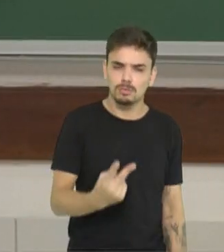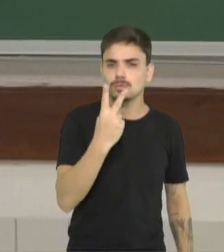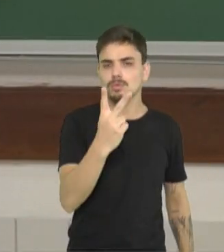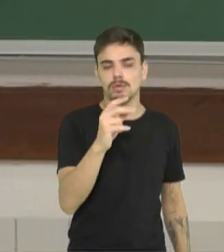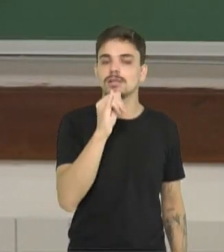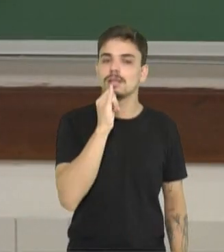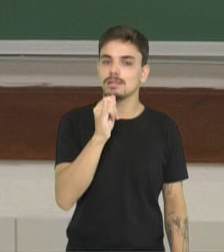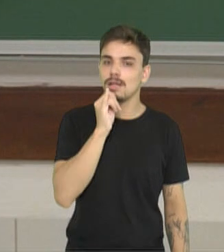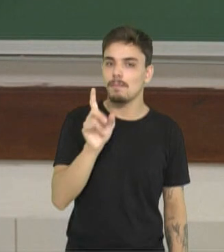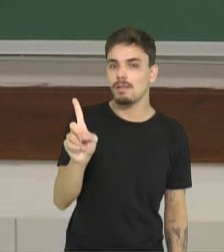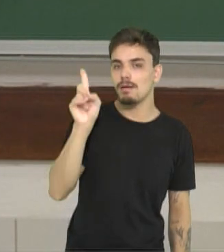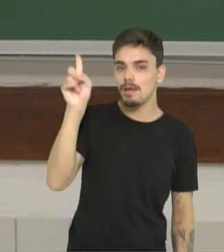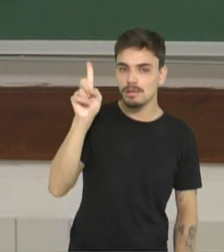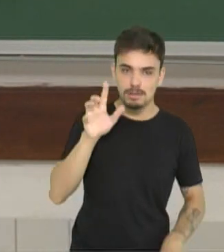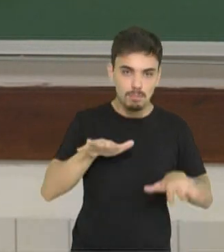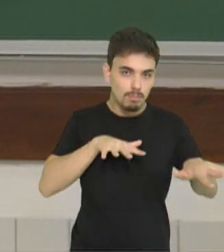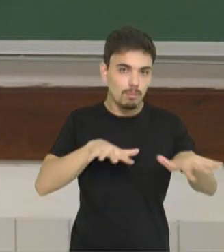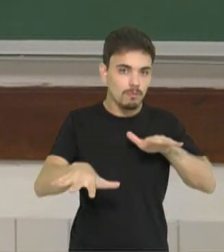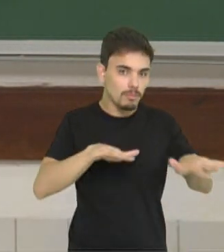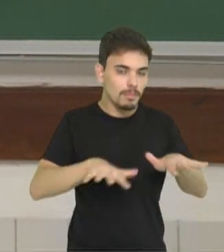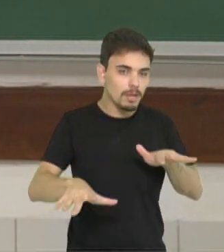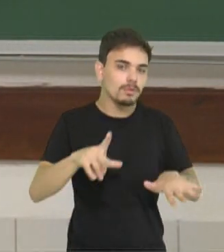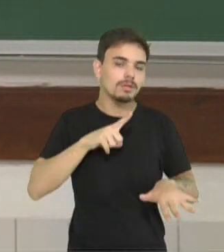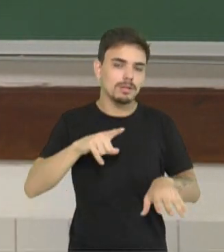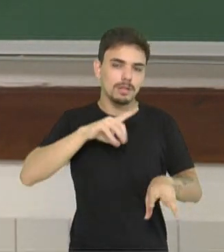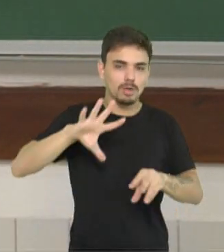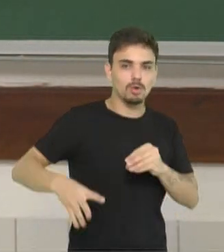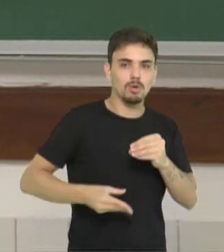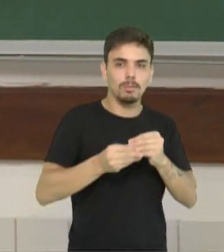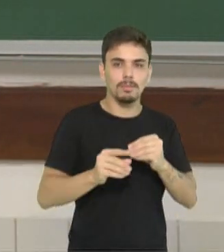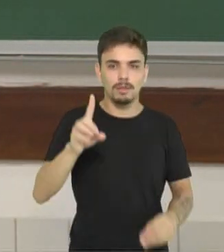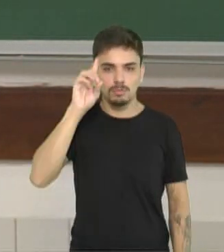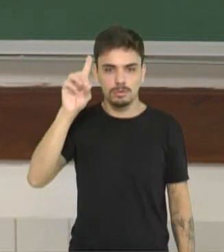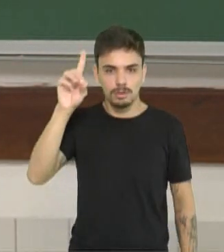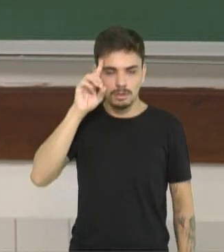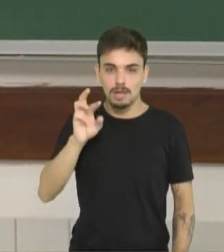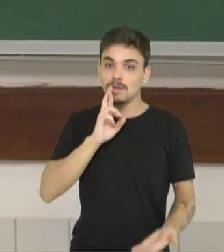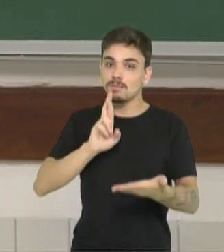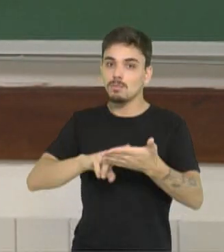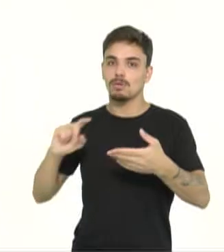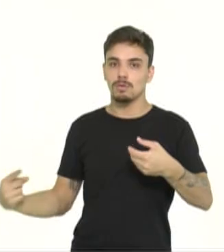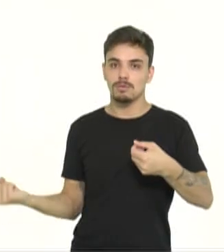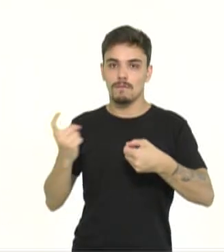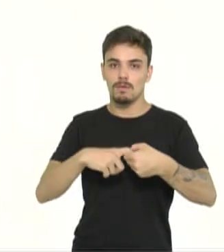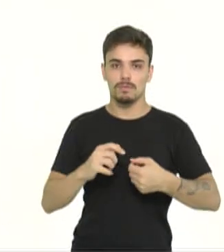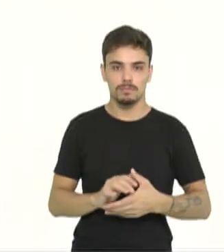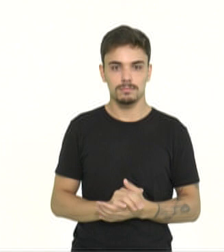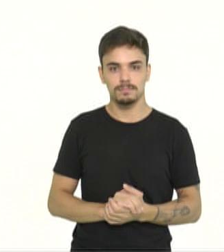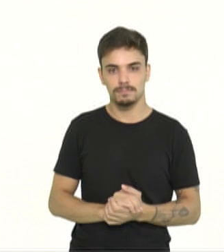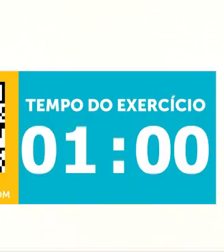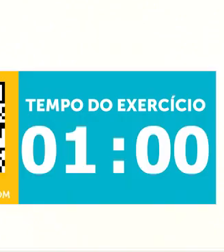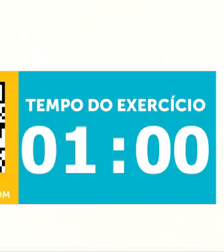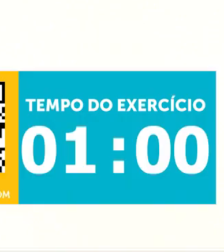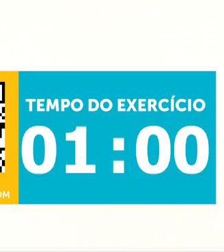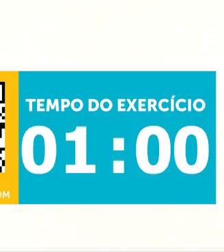exemplos desse tipo de movimento aí que fazem parte da nossa rotina. Vamos lá?